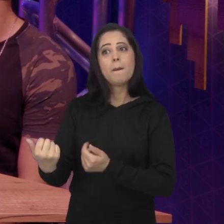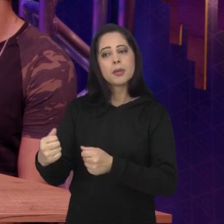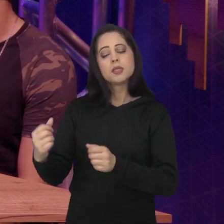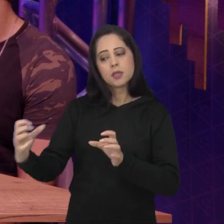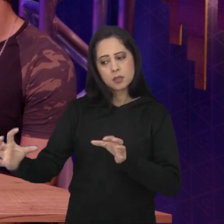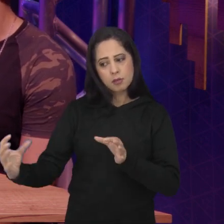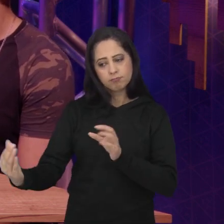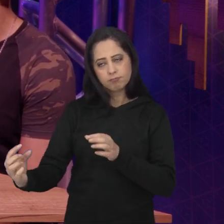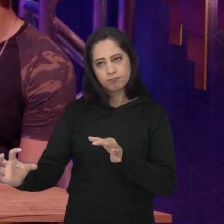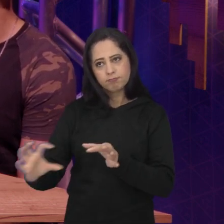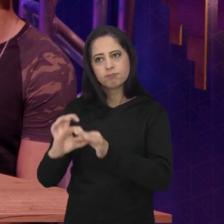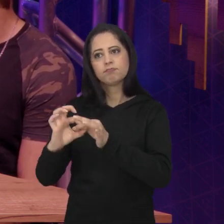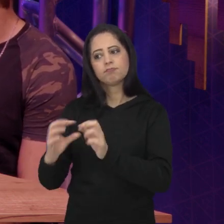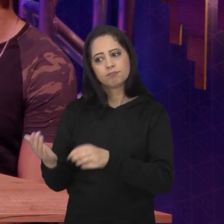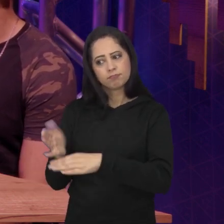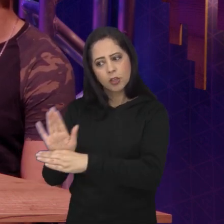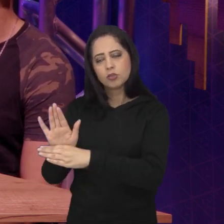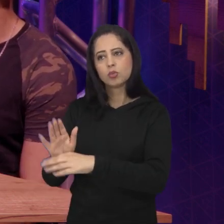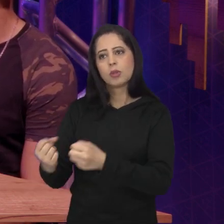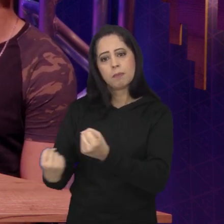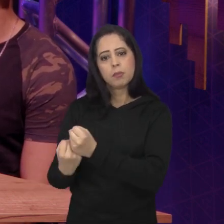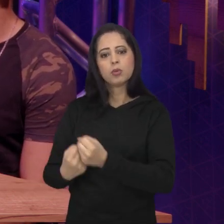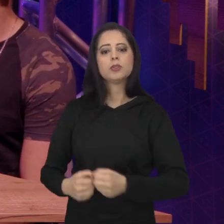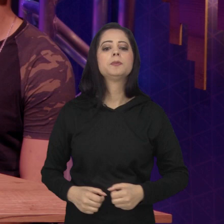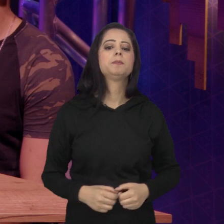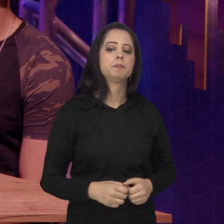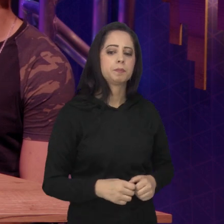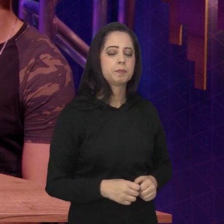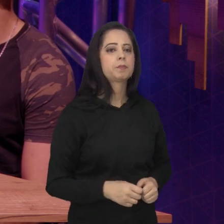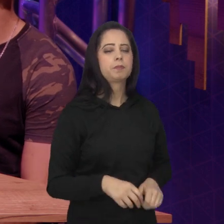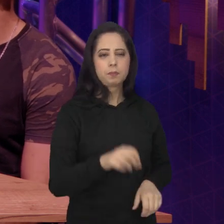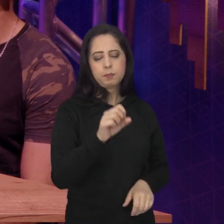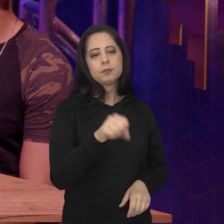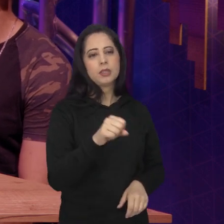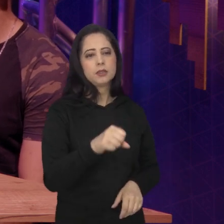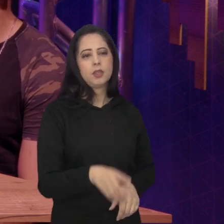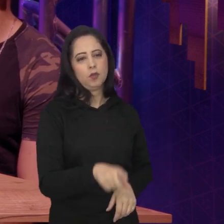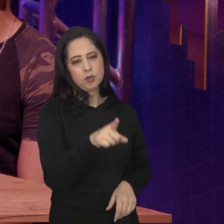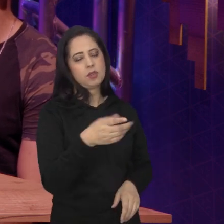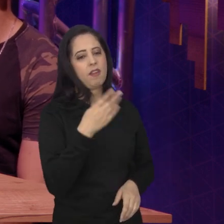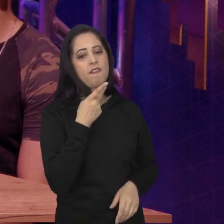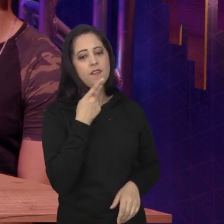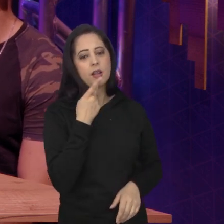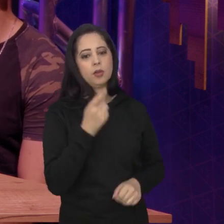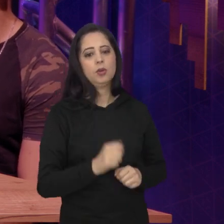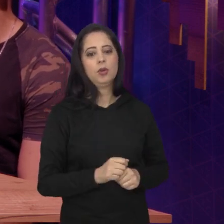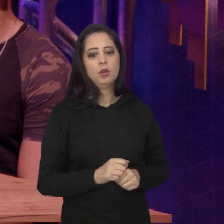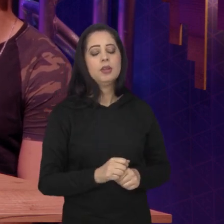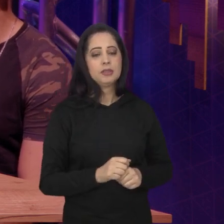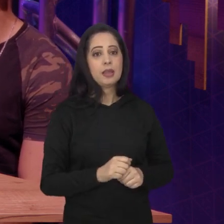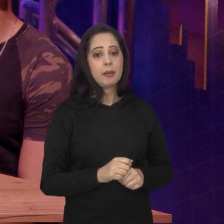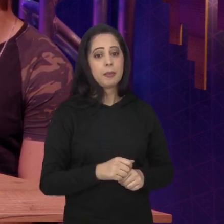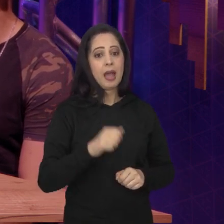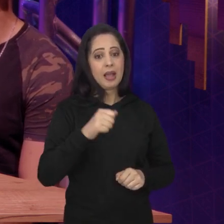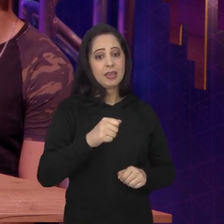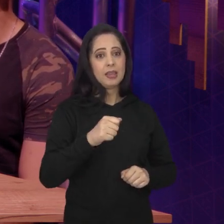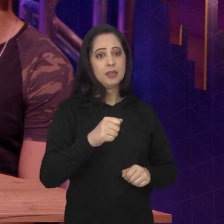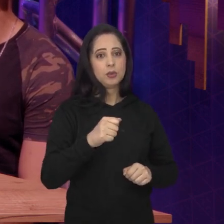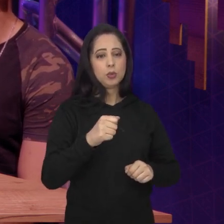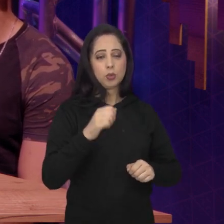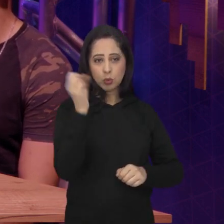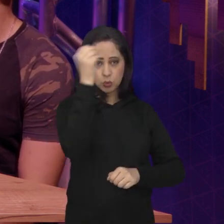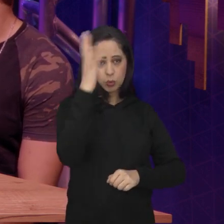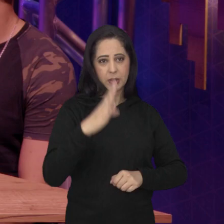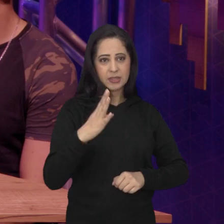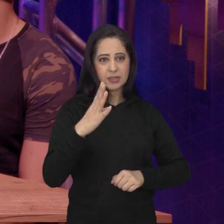sozinhas. Elas têm que buscar ajuda. Exato. E falando sobre isso, Samu, esse tema que você levantou, a reforma psiquiátrica no Brasil, ela tem